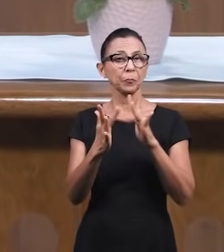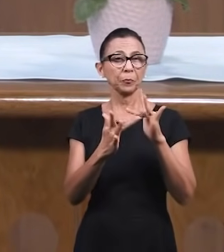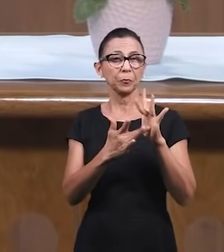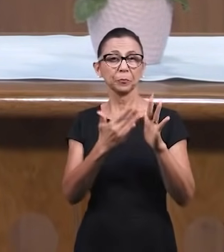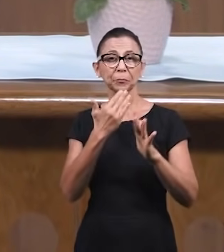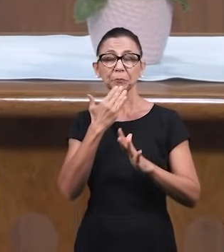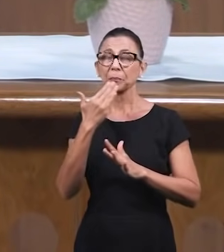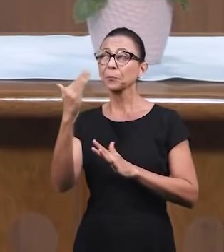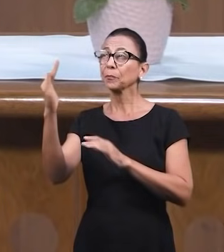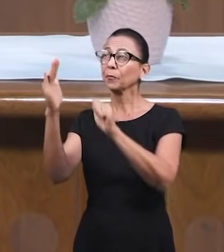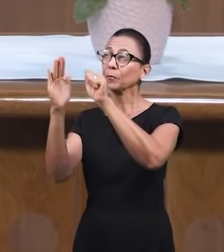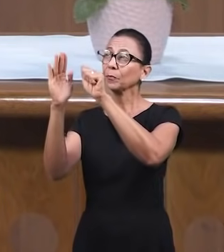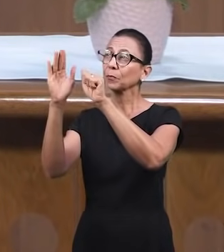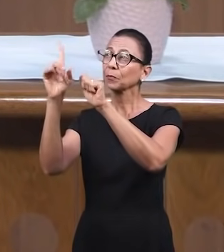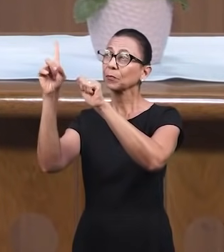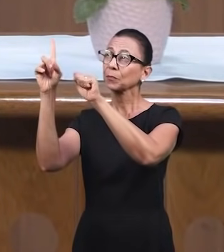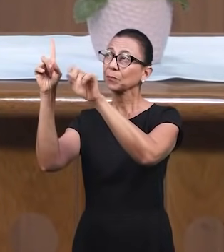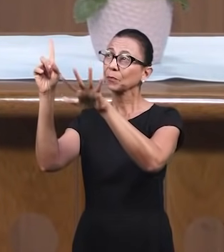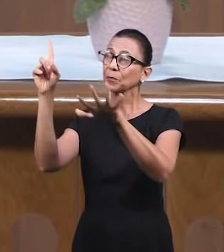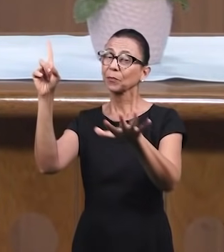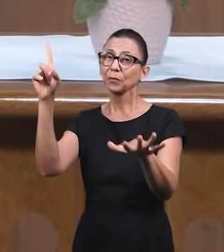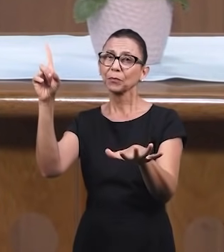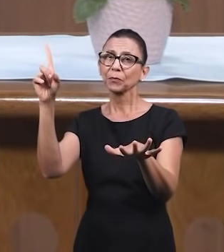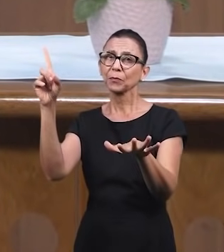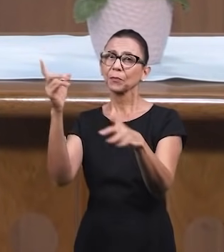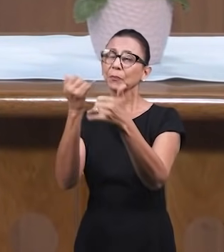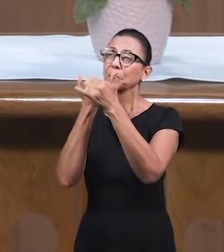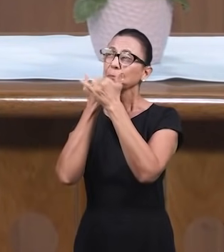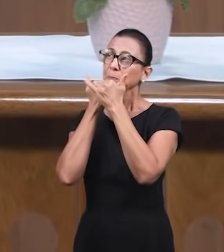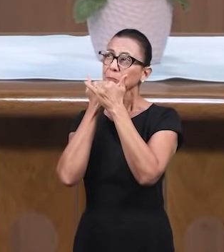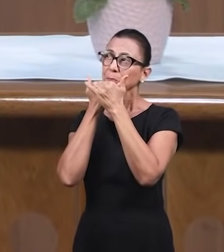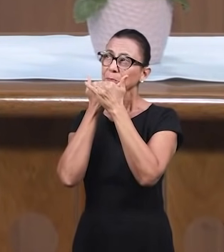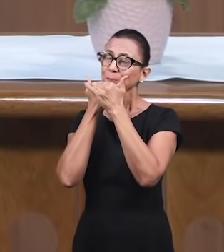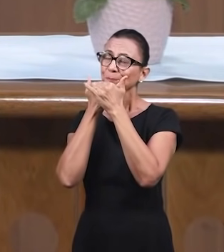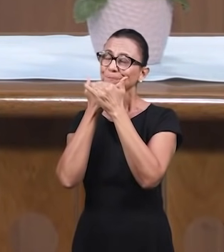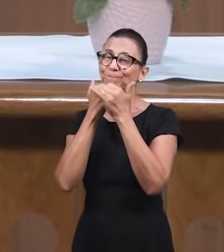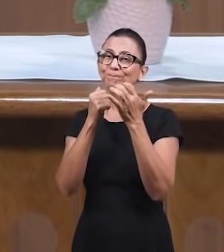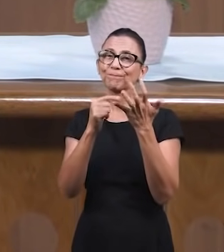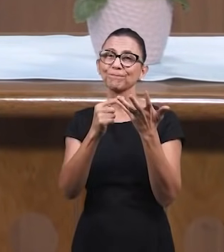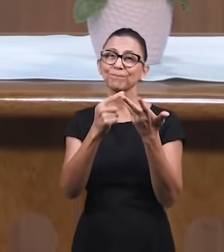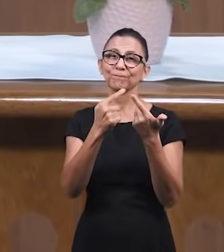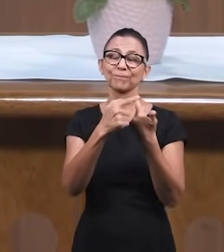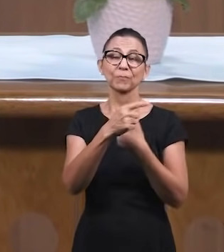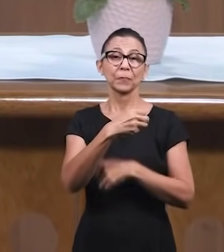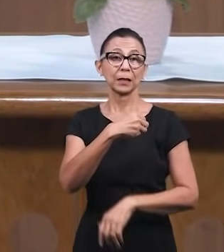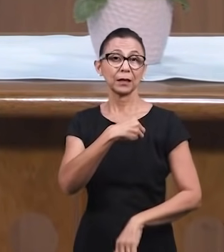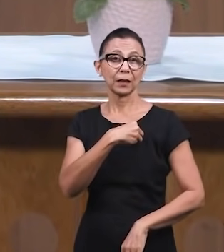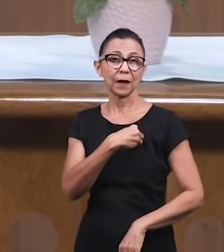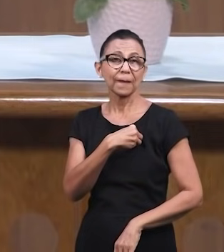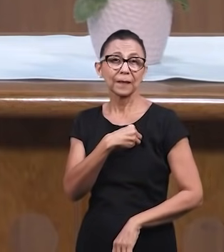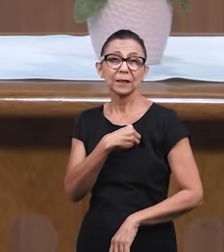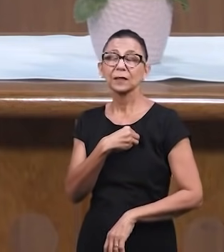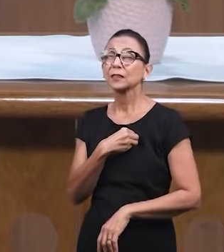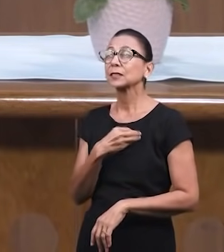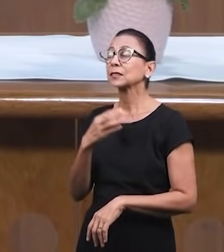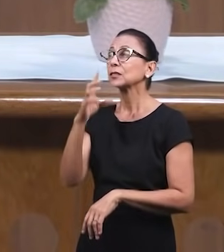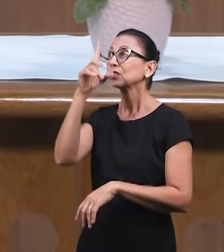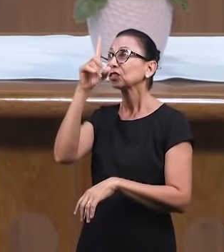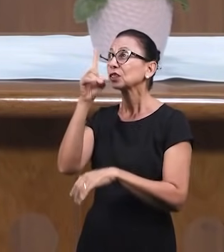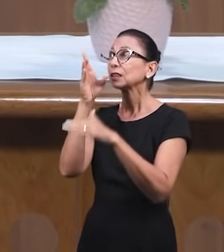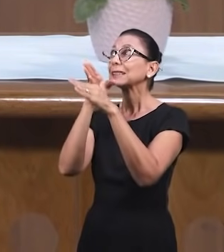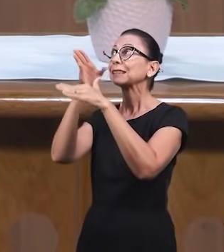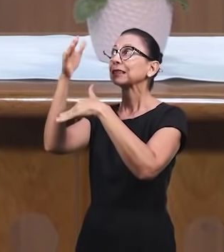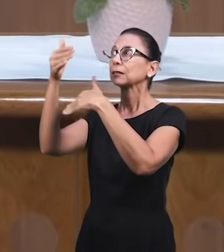Jesus, pedimos a Tua bênção, perdão pelos nossos pecados, Senhor, e a condição do acesso à Tua